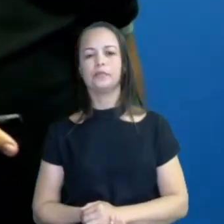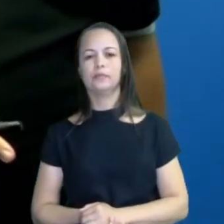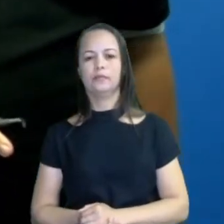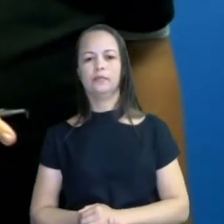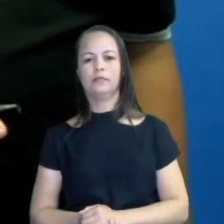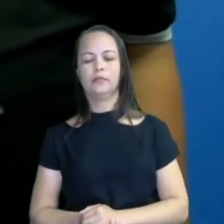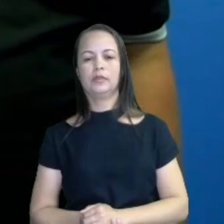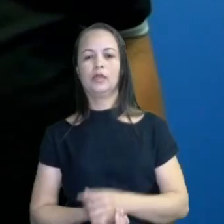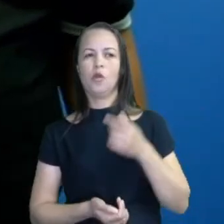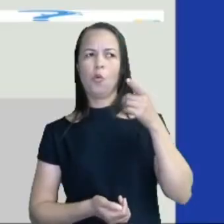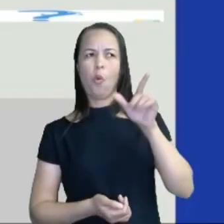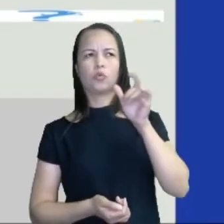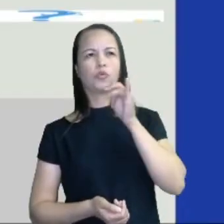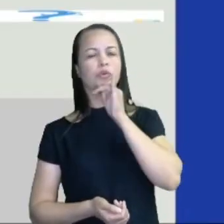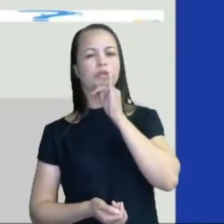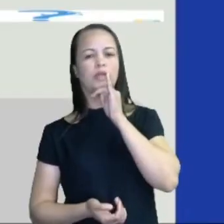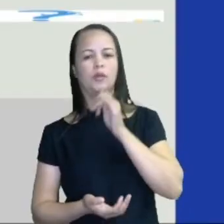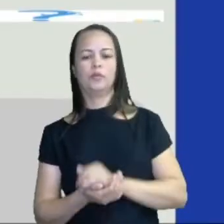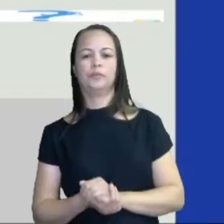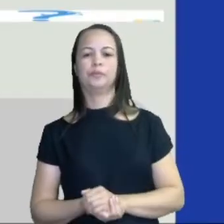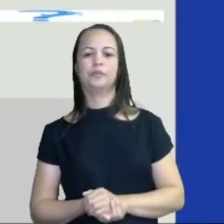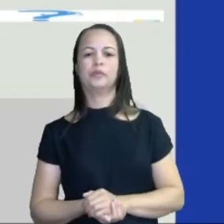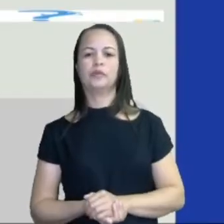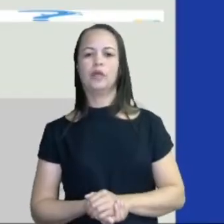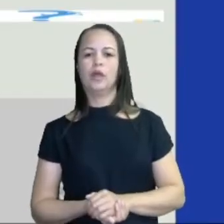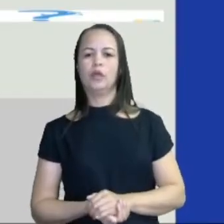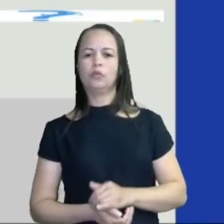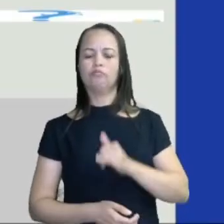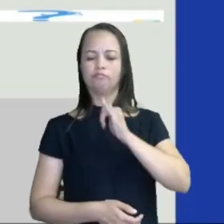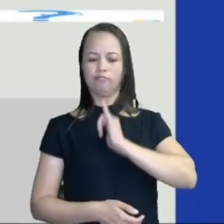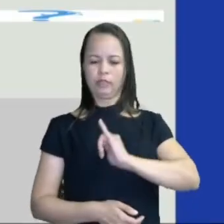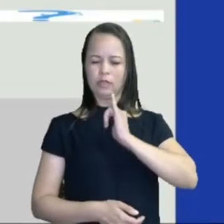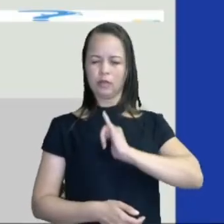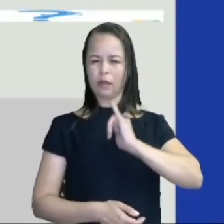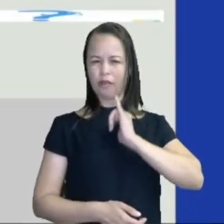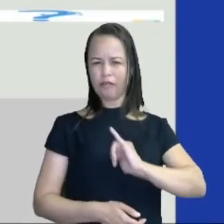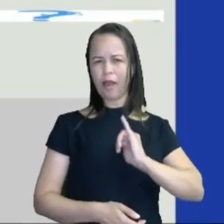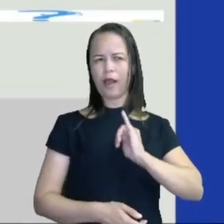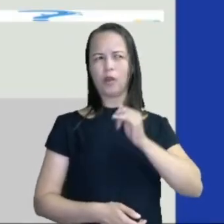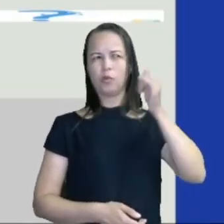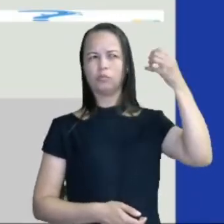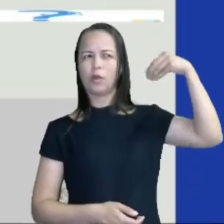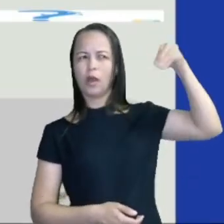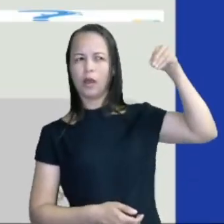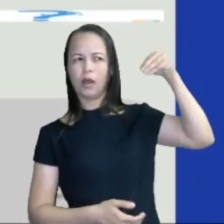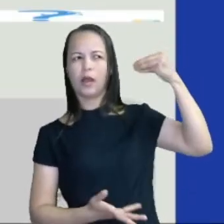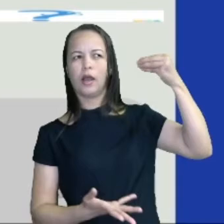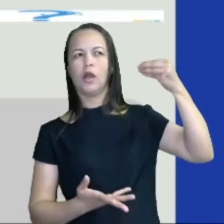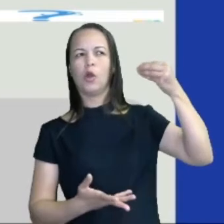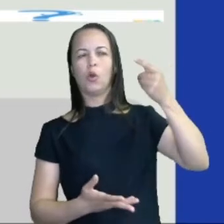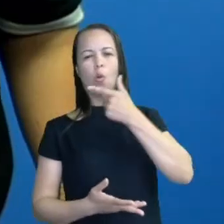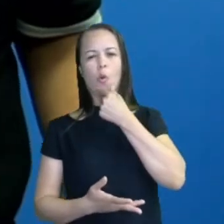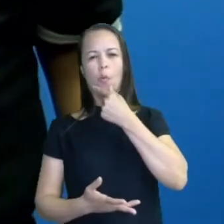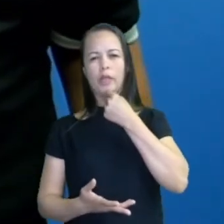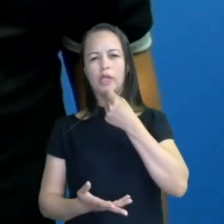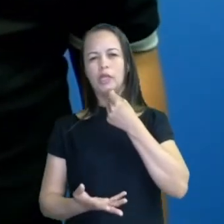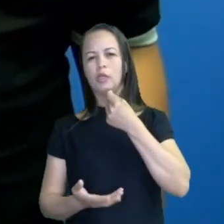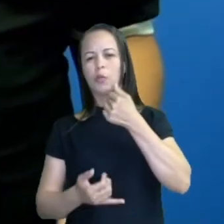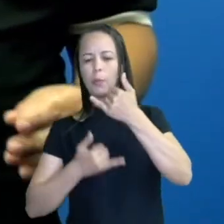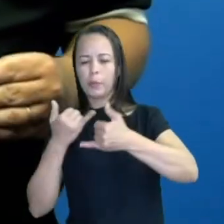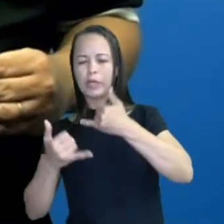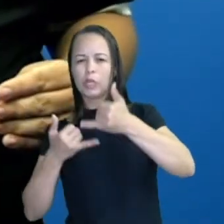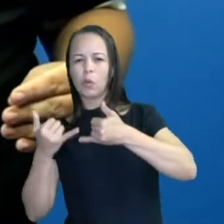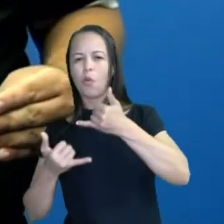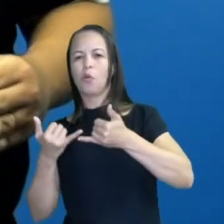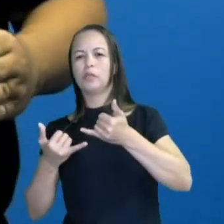o próximo exemplo, né? No recreio, Carlos brincou de peteca. Ou seja,